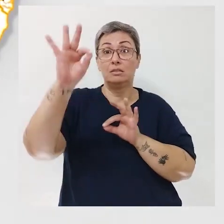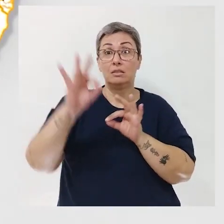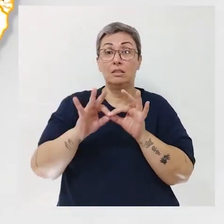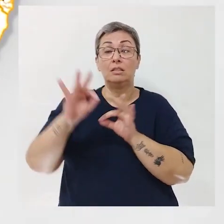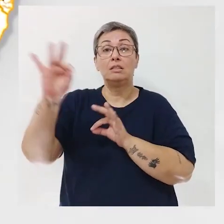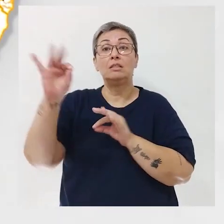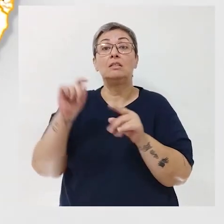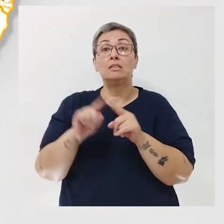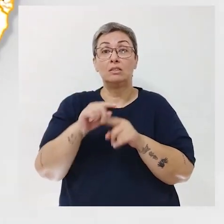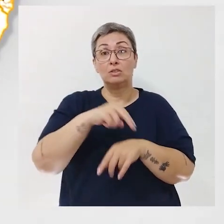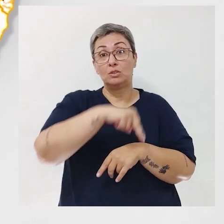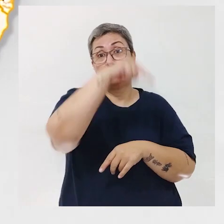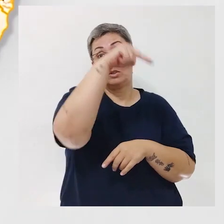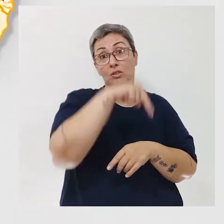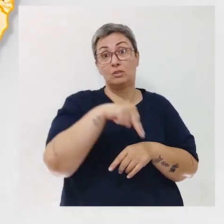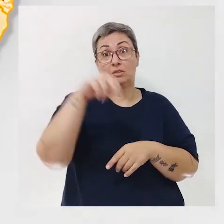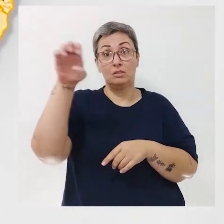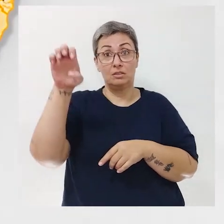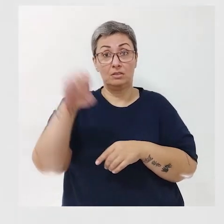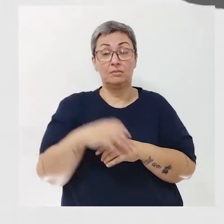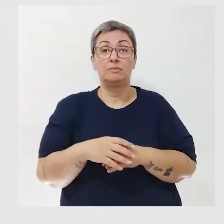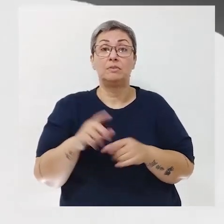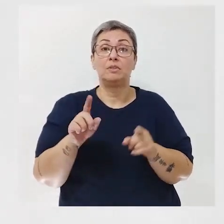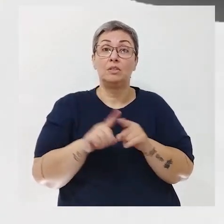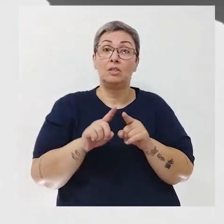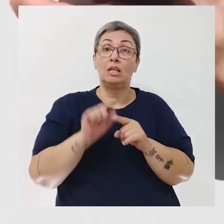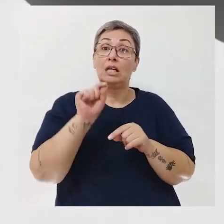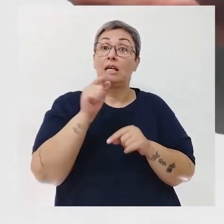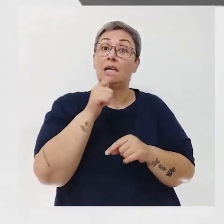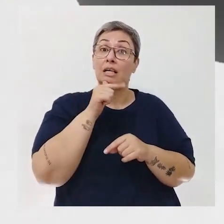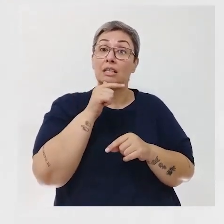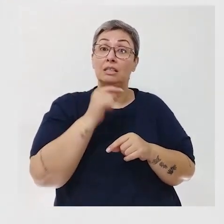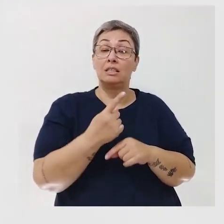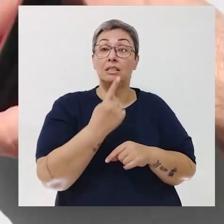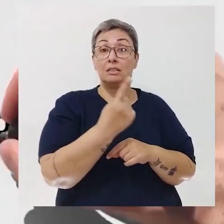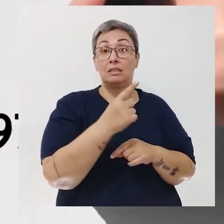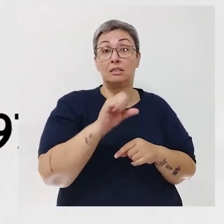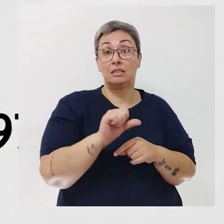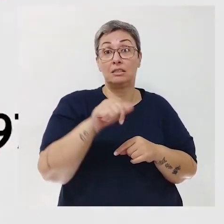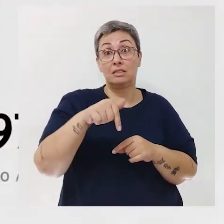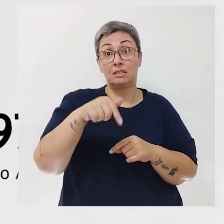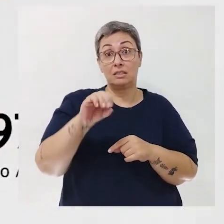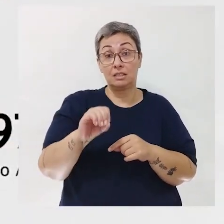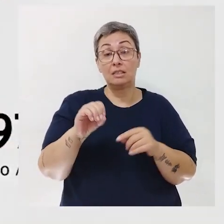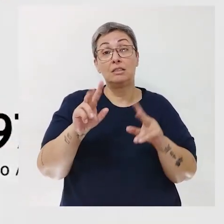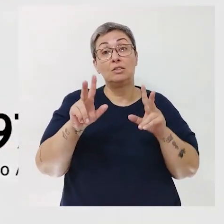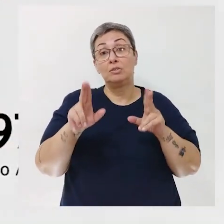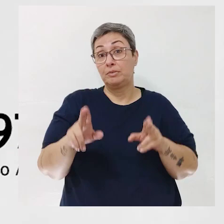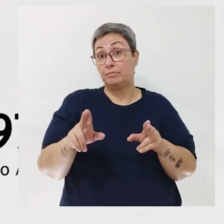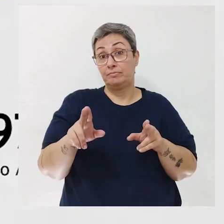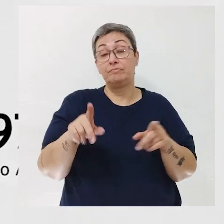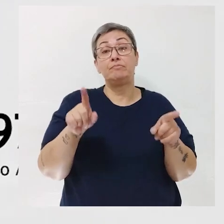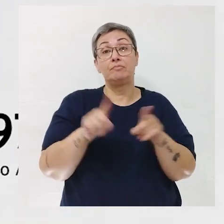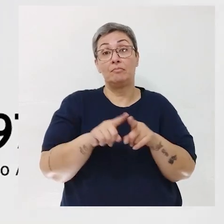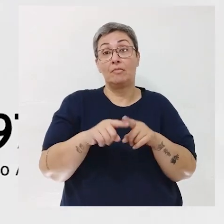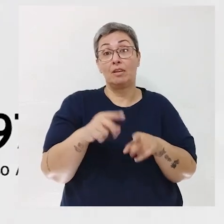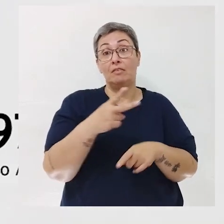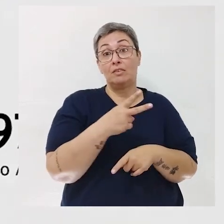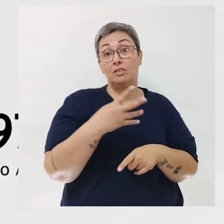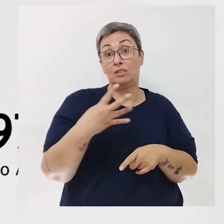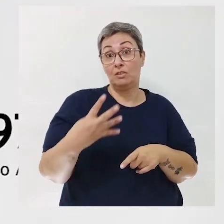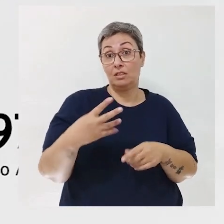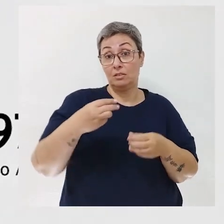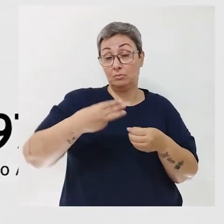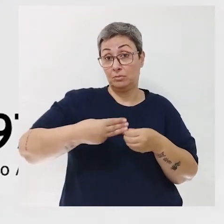grandes centros do norte e do nordeste. No caso da água, em 1970, a situação era aquela.